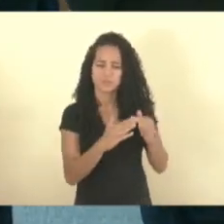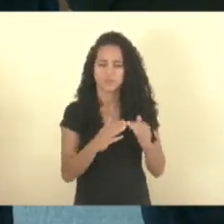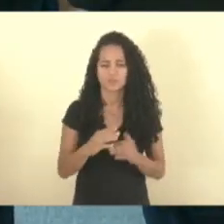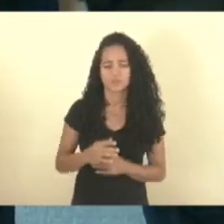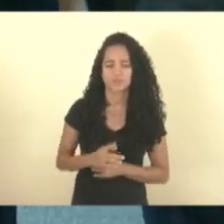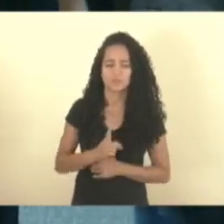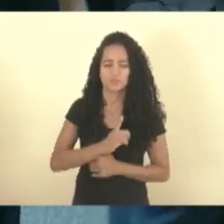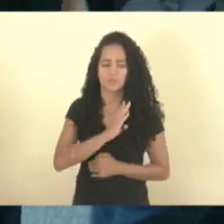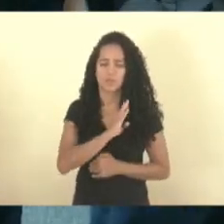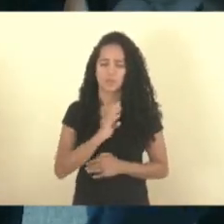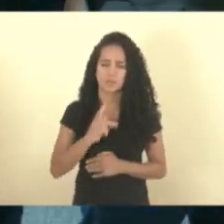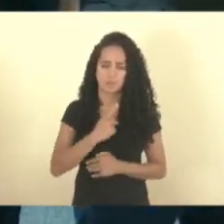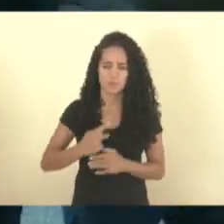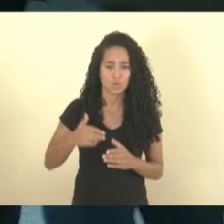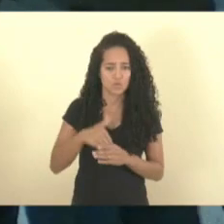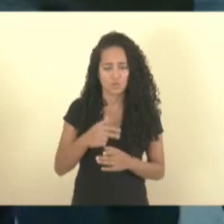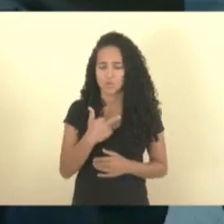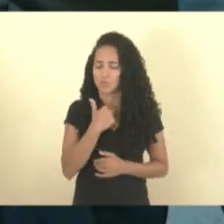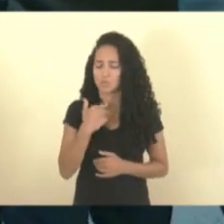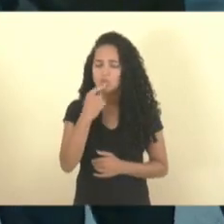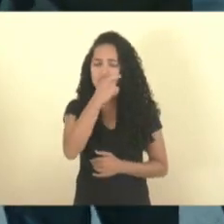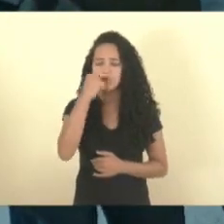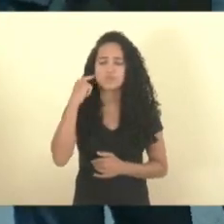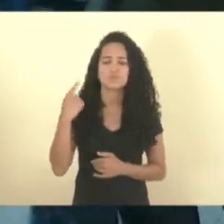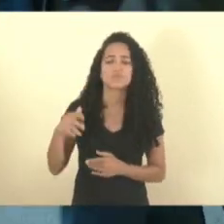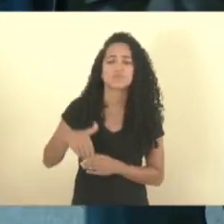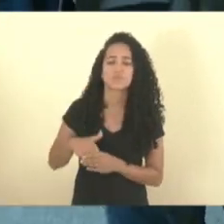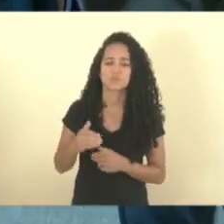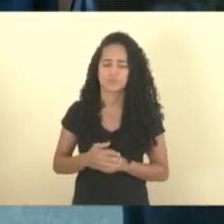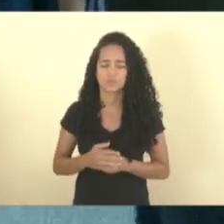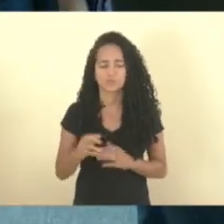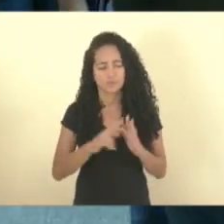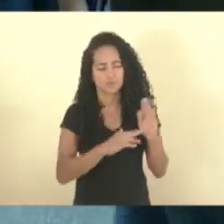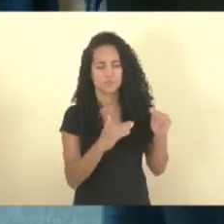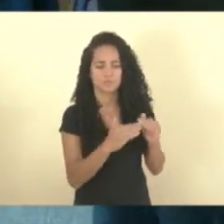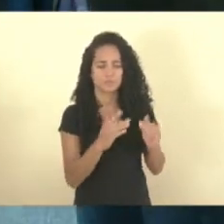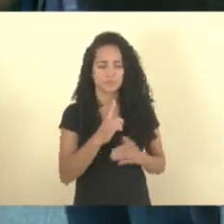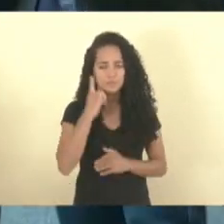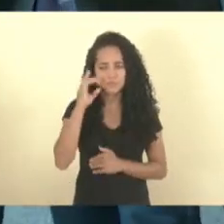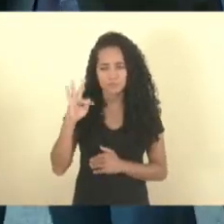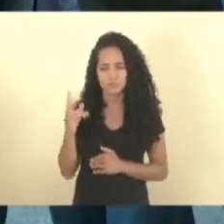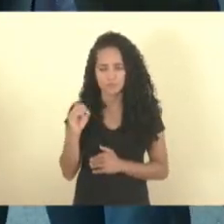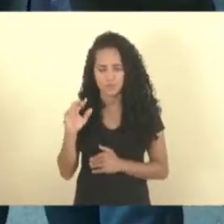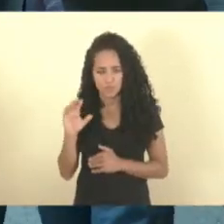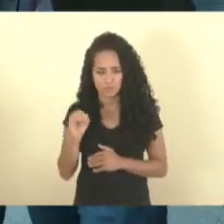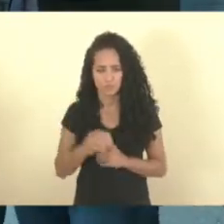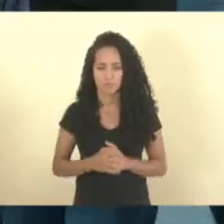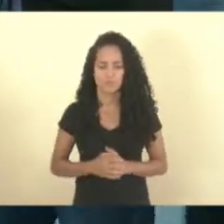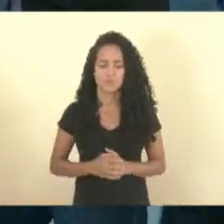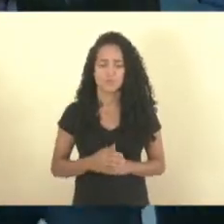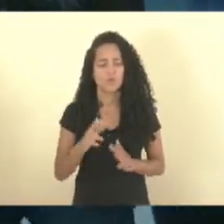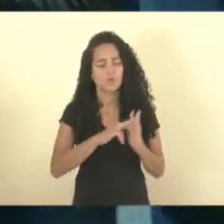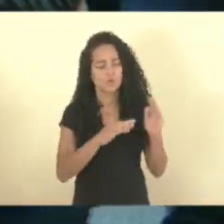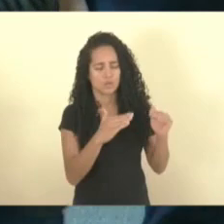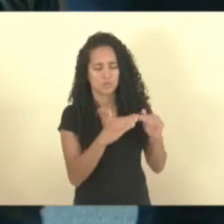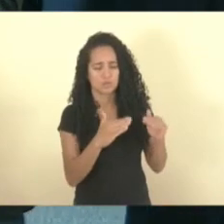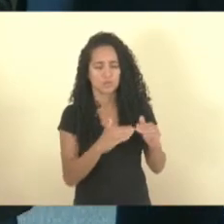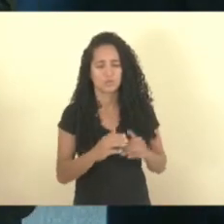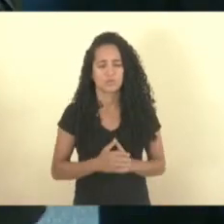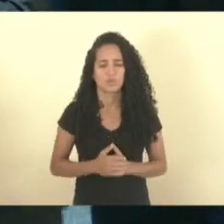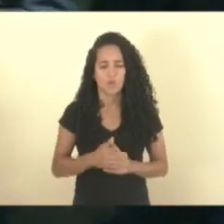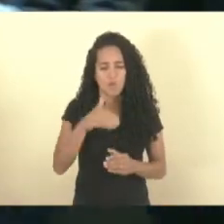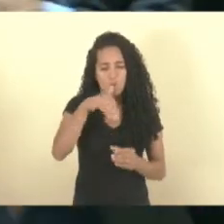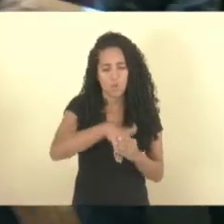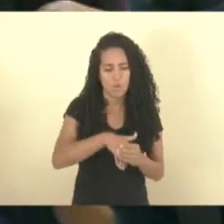Danilo Baiense, presidindo, não vota. Deputado Capitão Assunção. Com relator, deputado Thiago Hoffmann. Com relator,